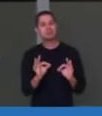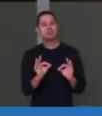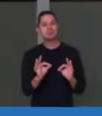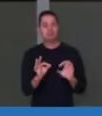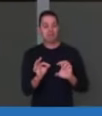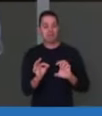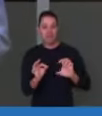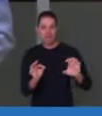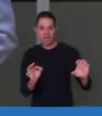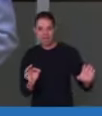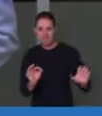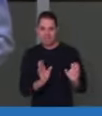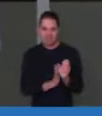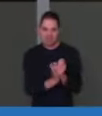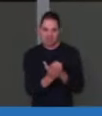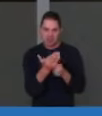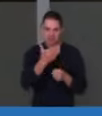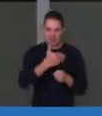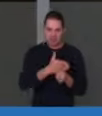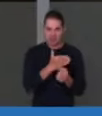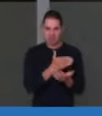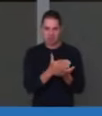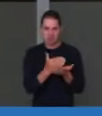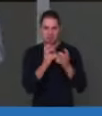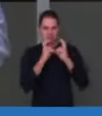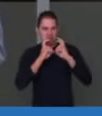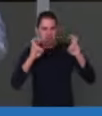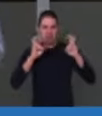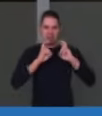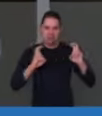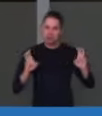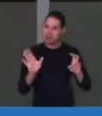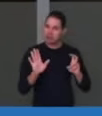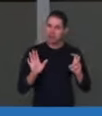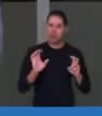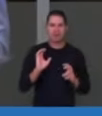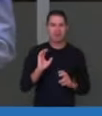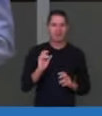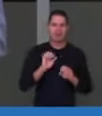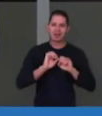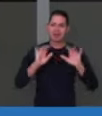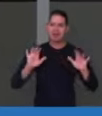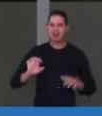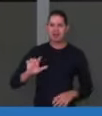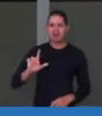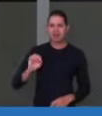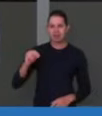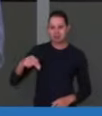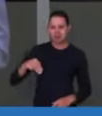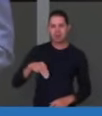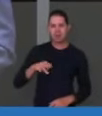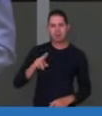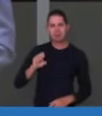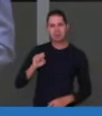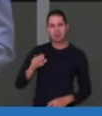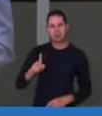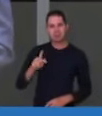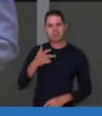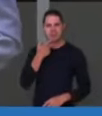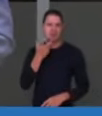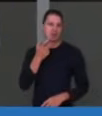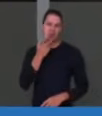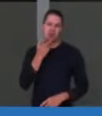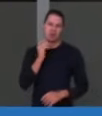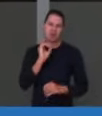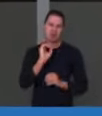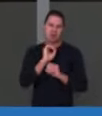extrema-esquerda fascista que começou a gritar com óbvio, porque é óbvio tudo que o Elon Musk falou, é a imprensa brasileira. E eu quero